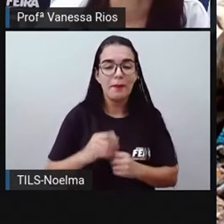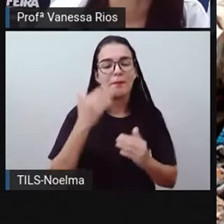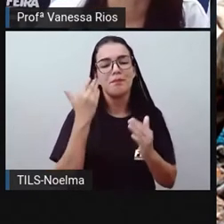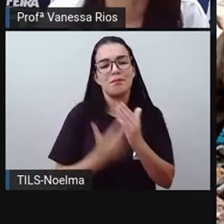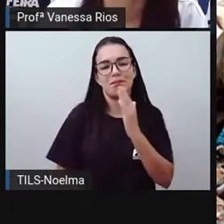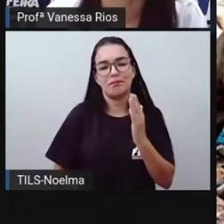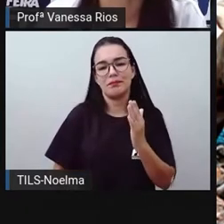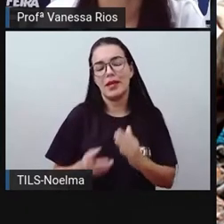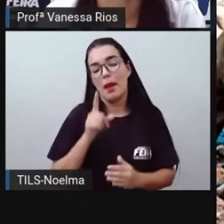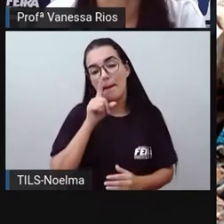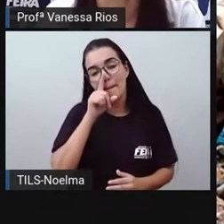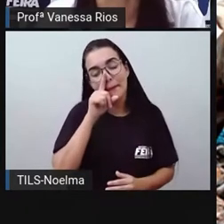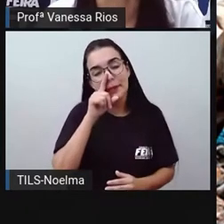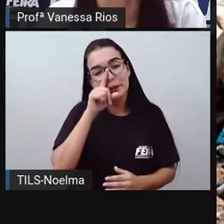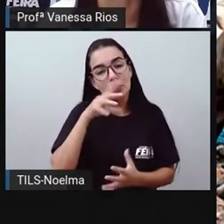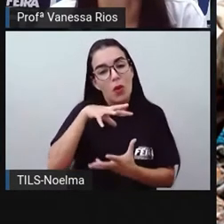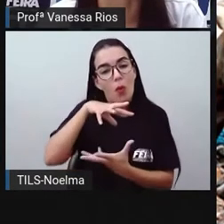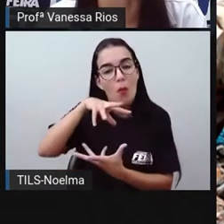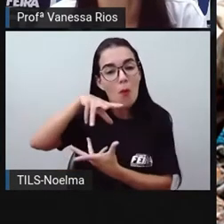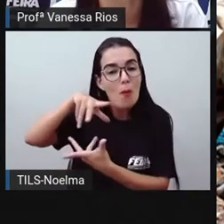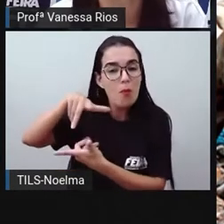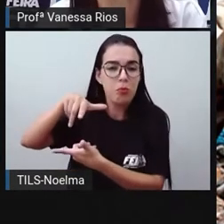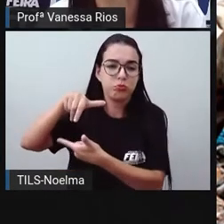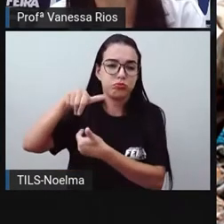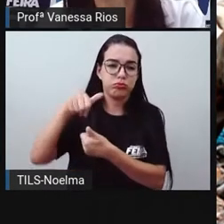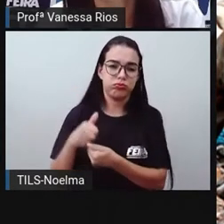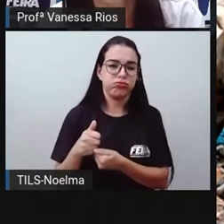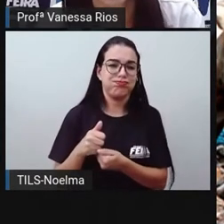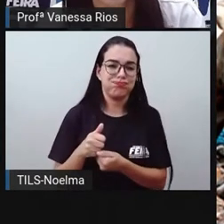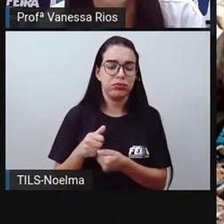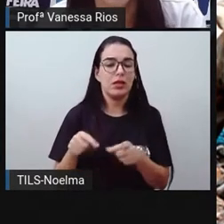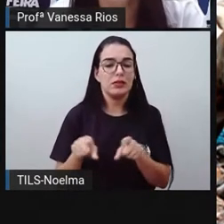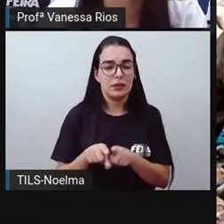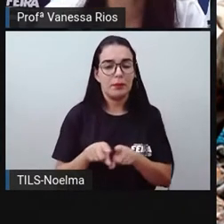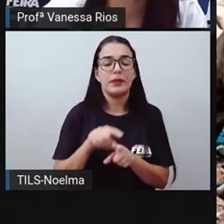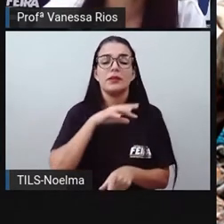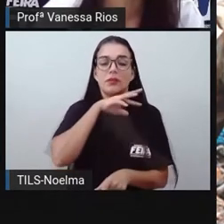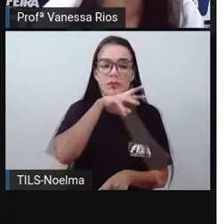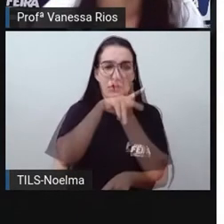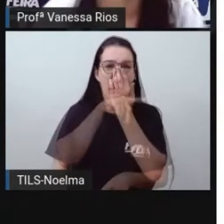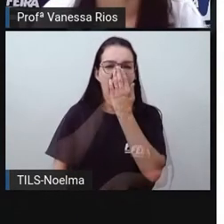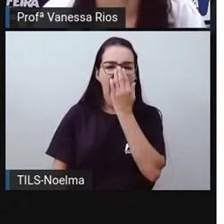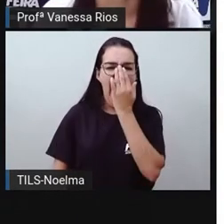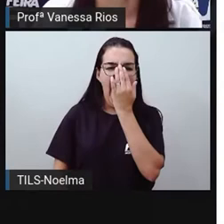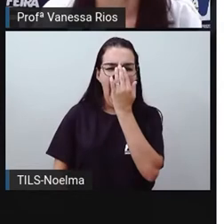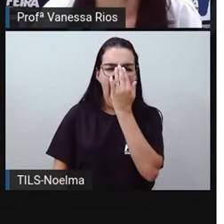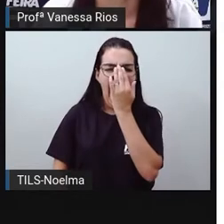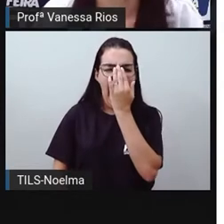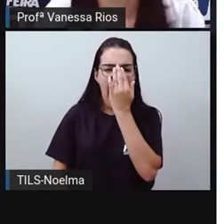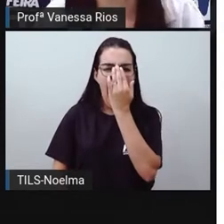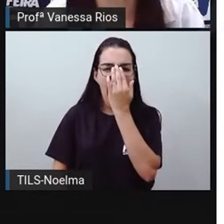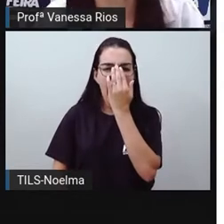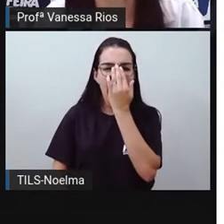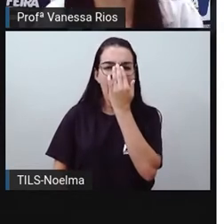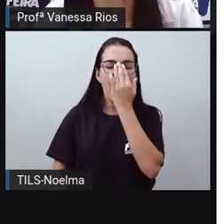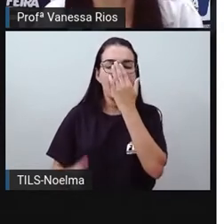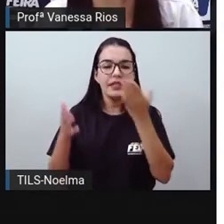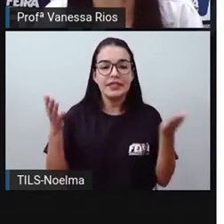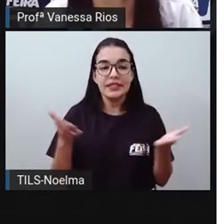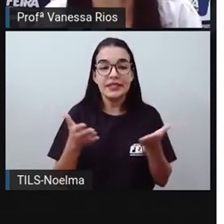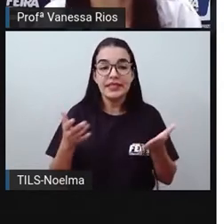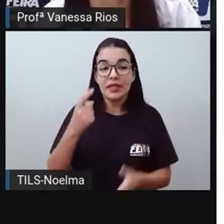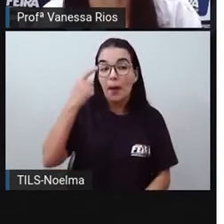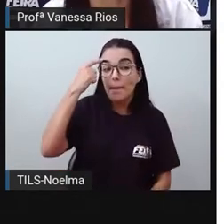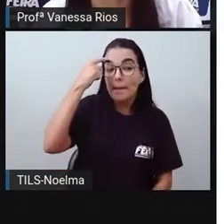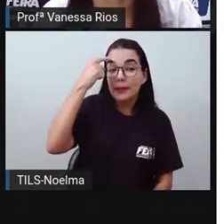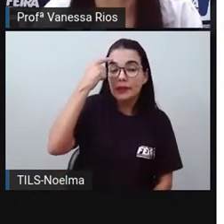das pessoas, mas do planeta em geral, inclusive aí de outros animais. E aí vamos pensar,